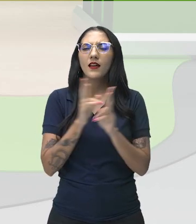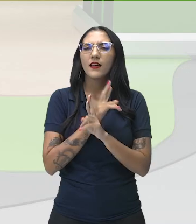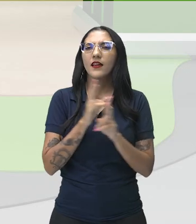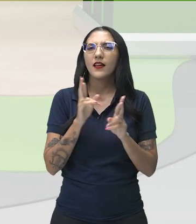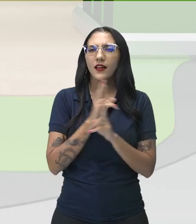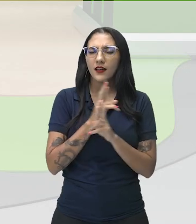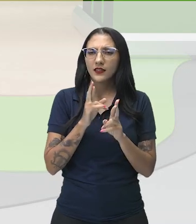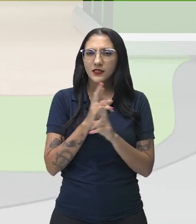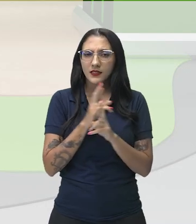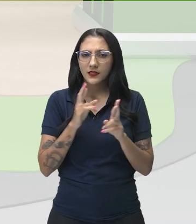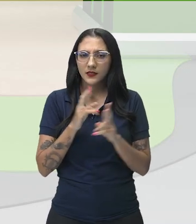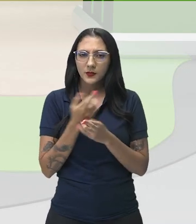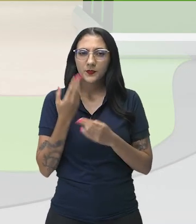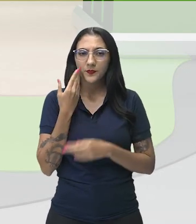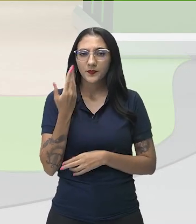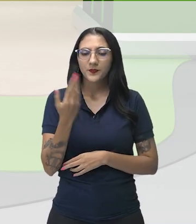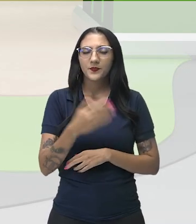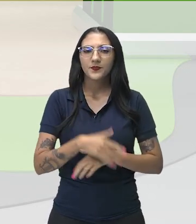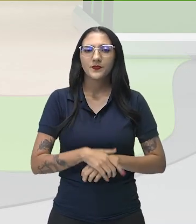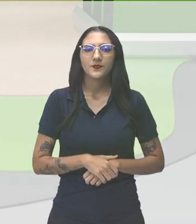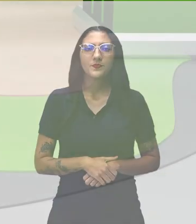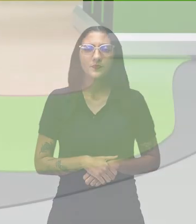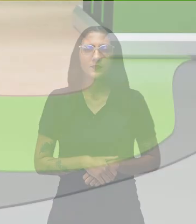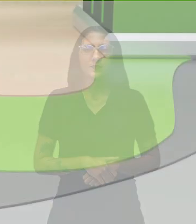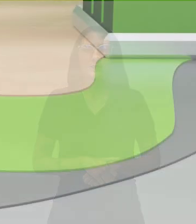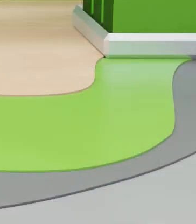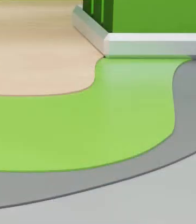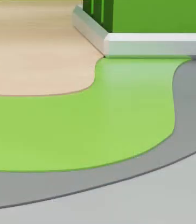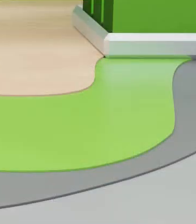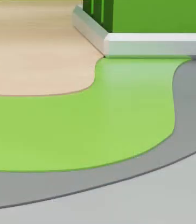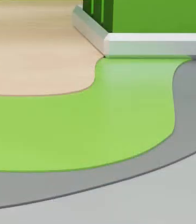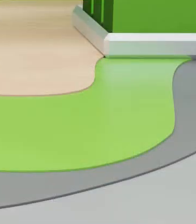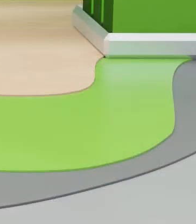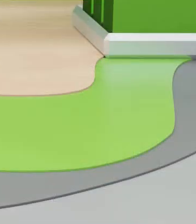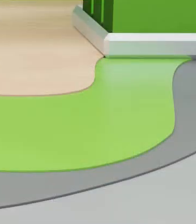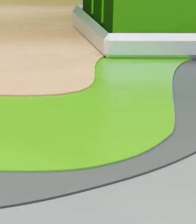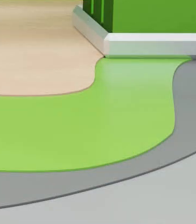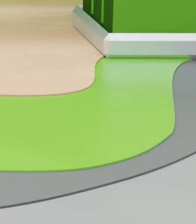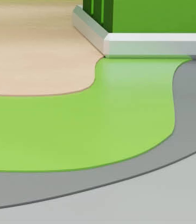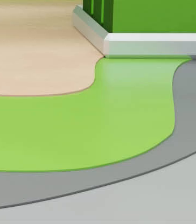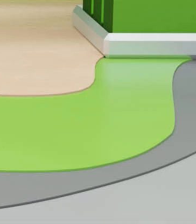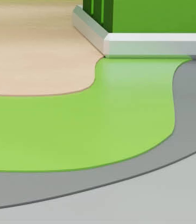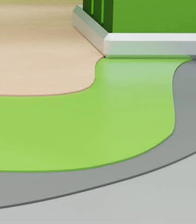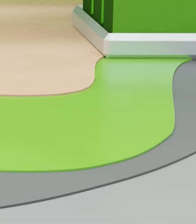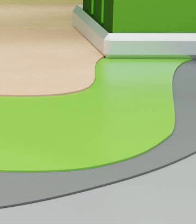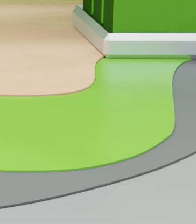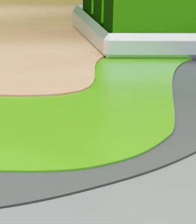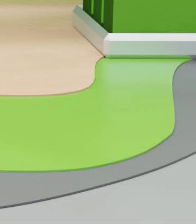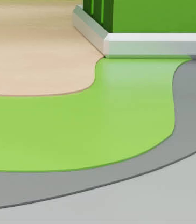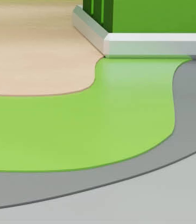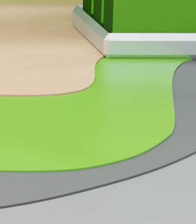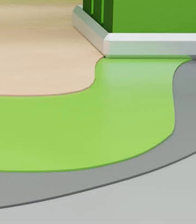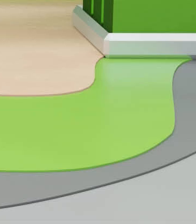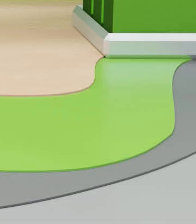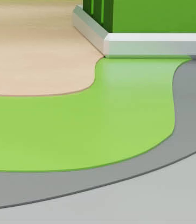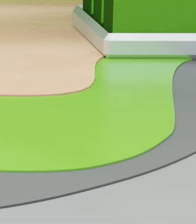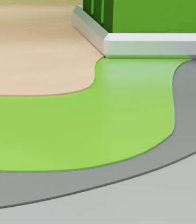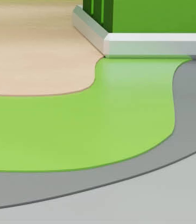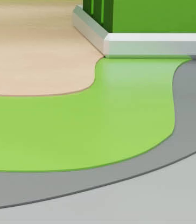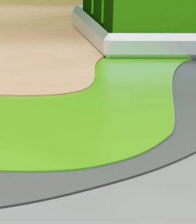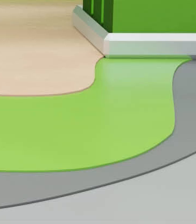uma substância e é determinado pela concentração de íons H+. E nós acabamos de falar que os ácidos